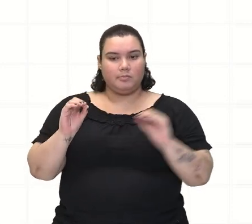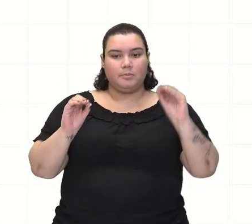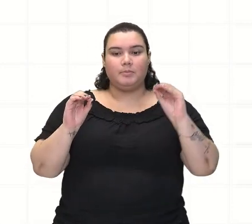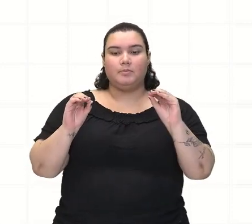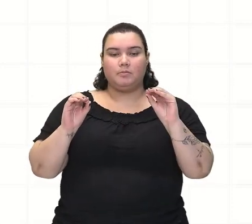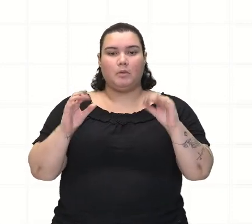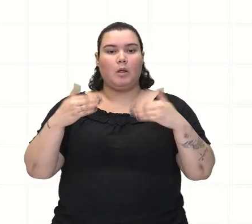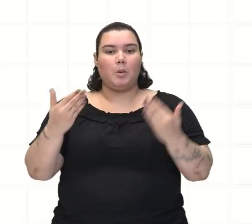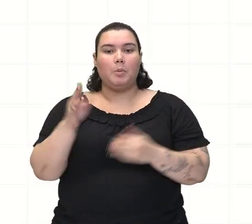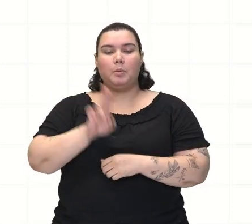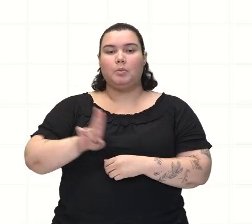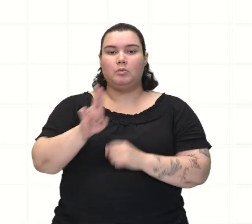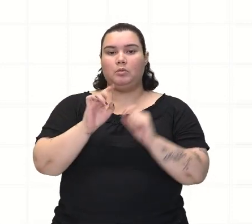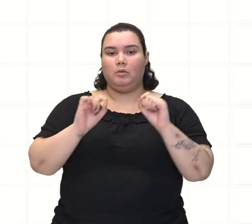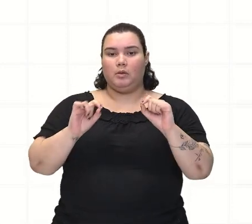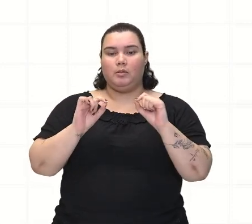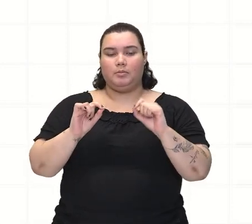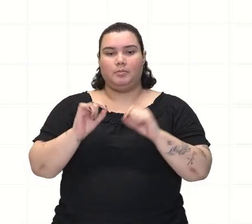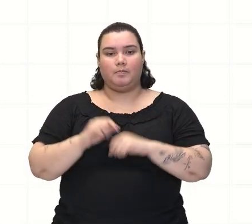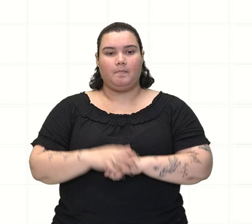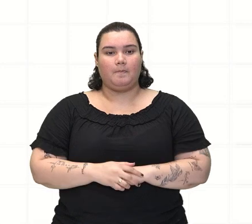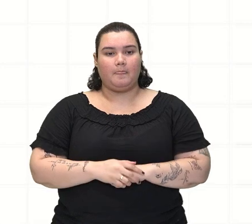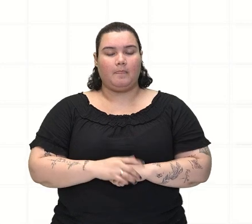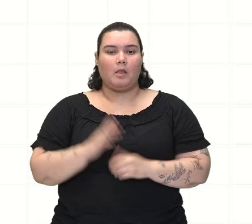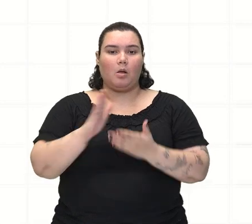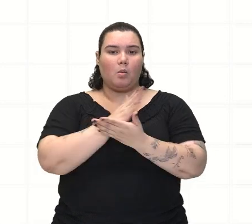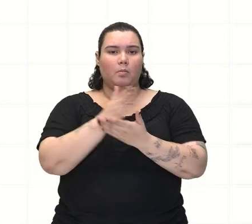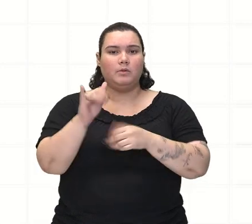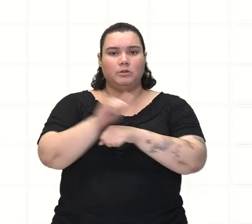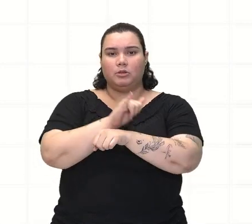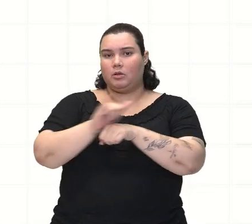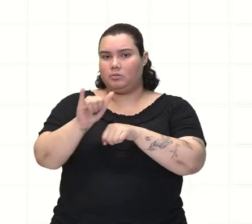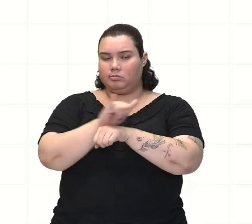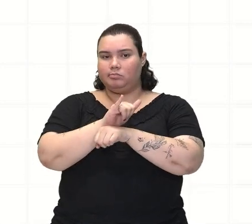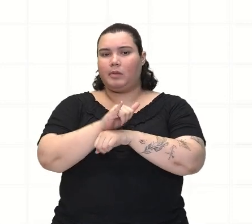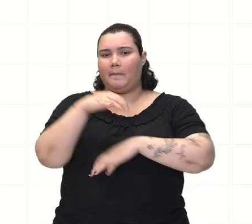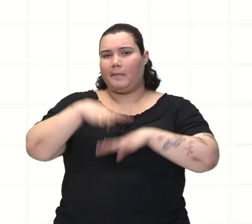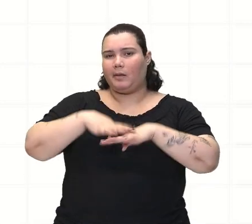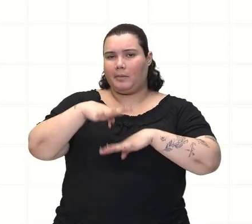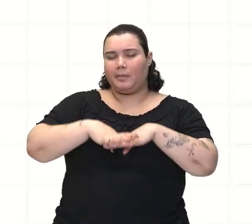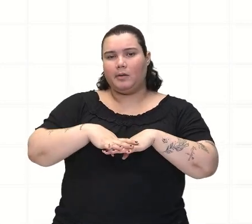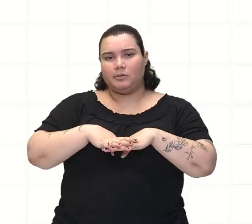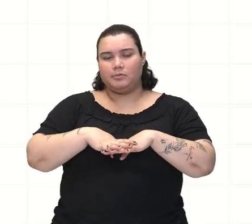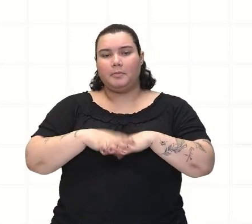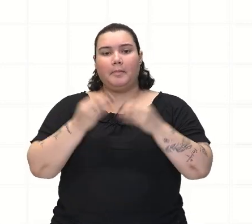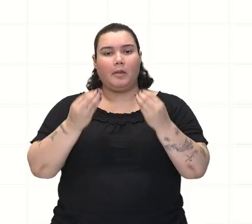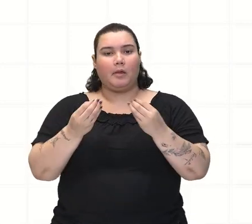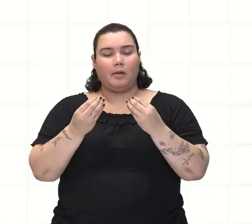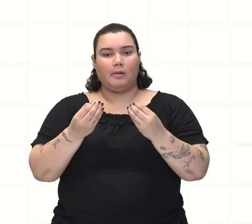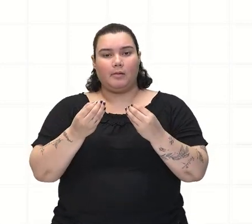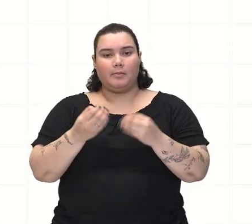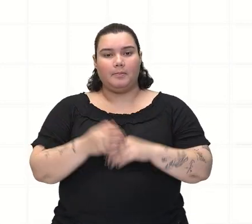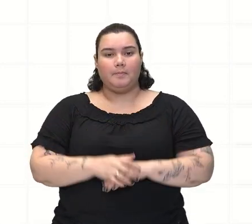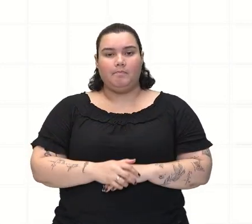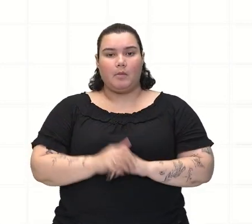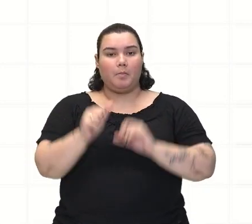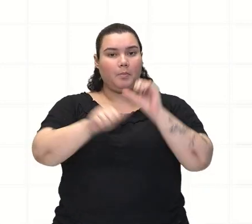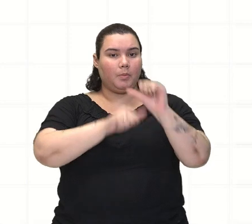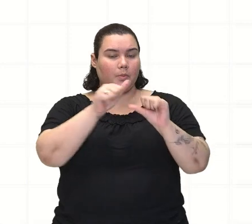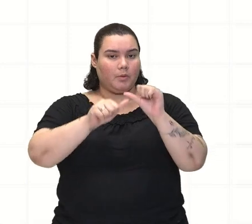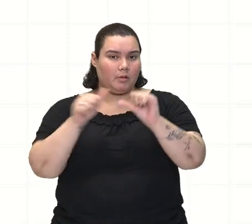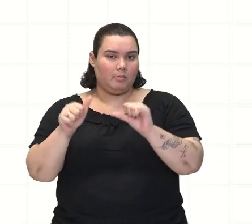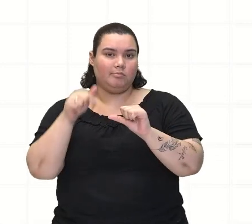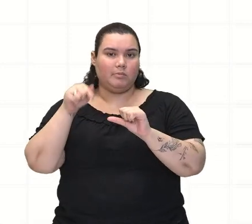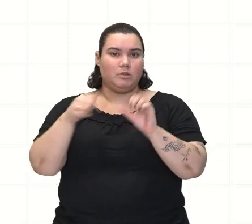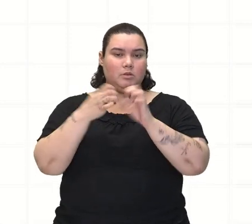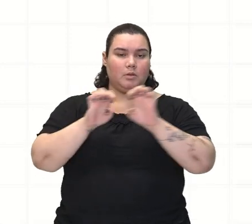vou utilizar alguns mecanismos matemáticos para transformar isso